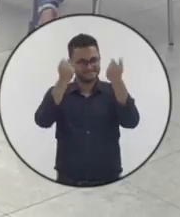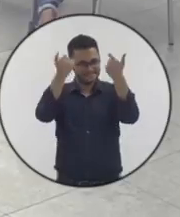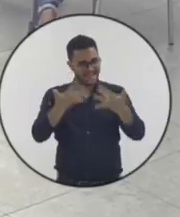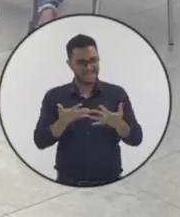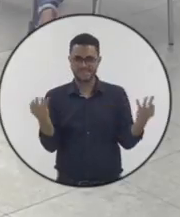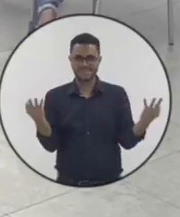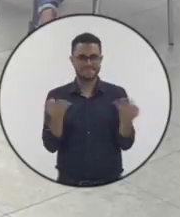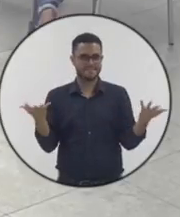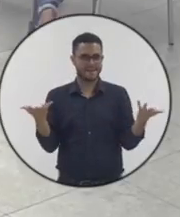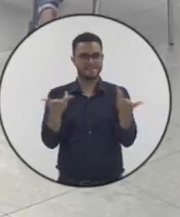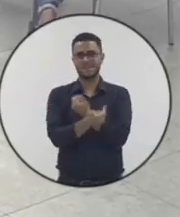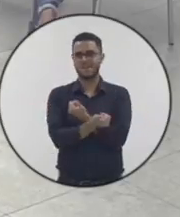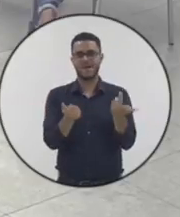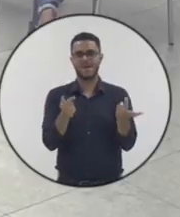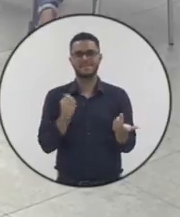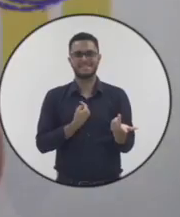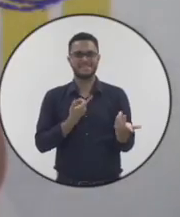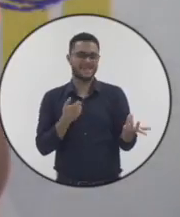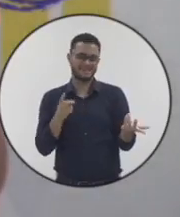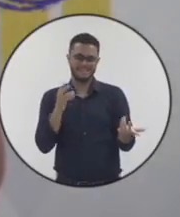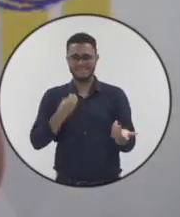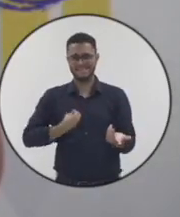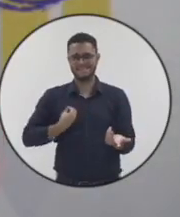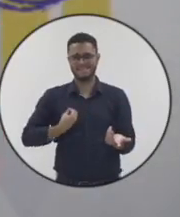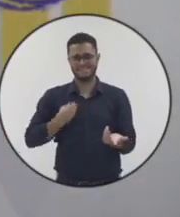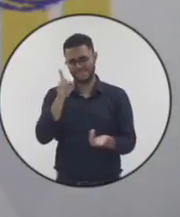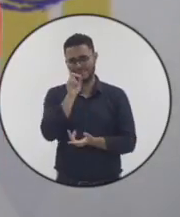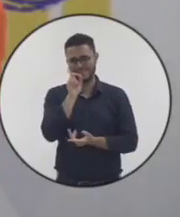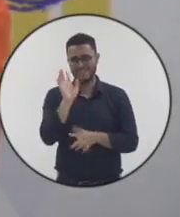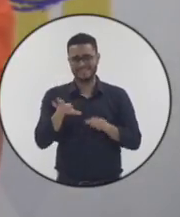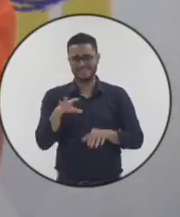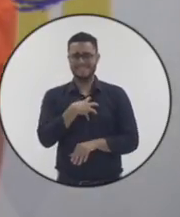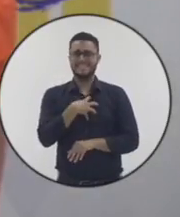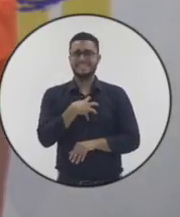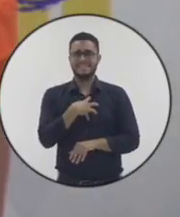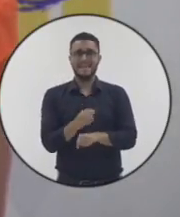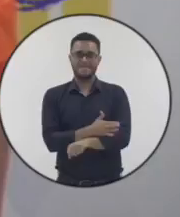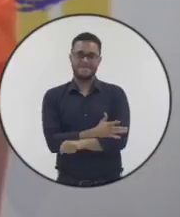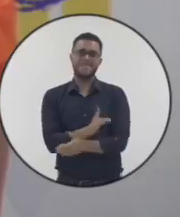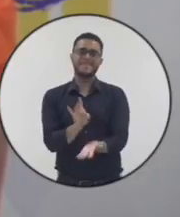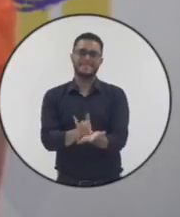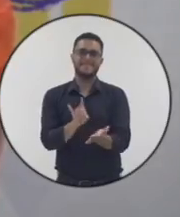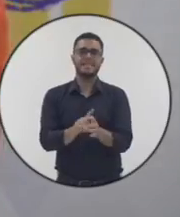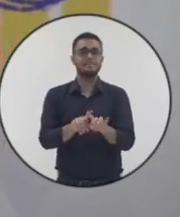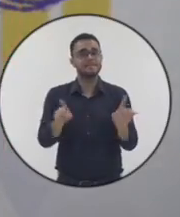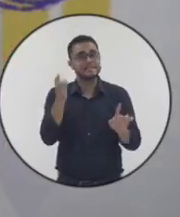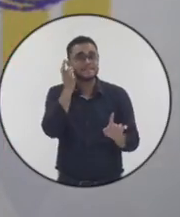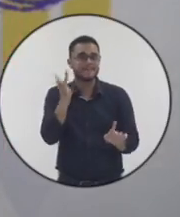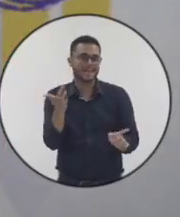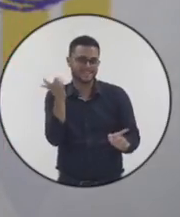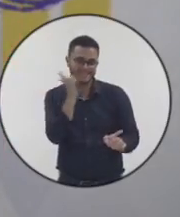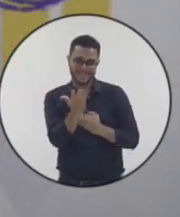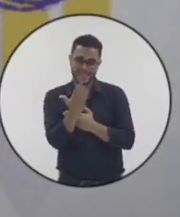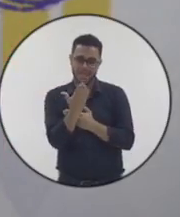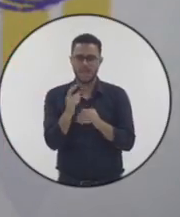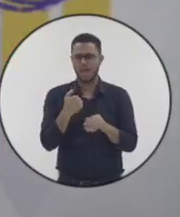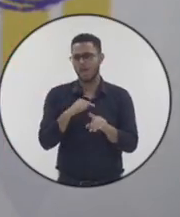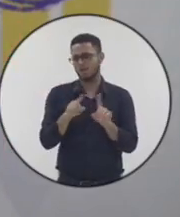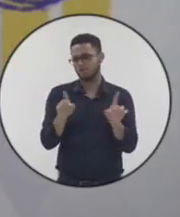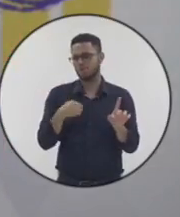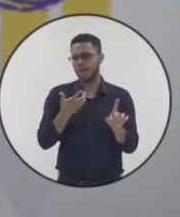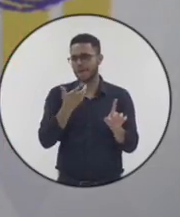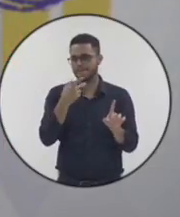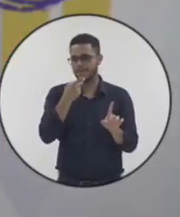tocaram, a gente que vivencia fica bem tocada mesmo, mas facilitou bastante. Só queria frisar algumas